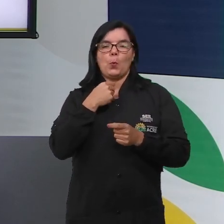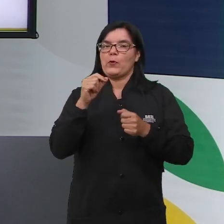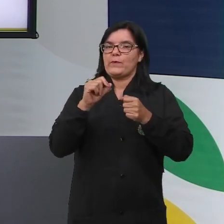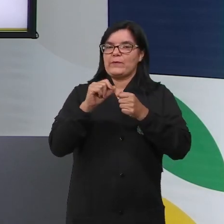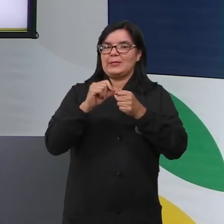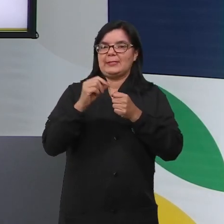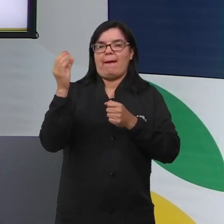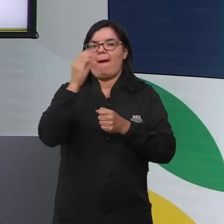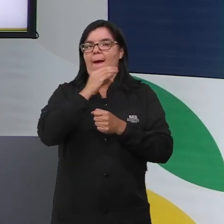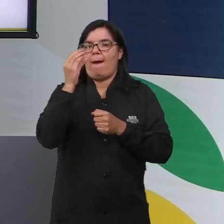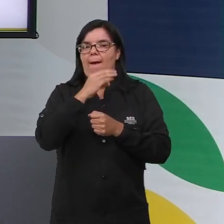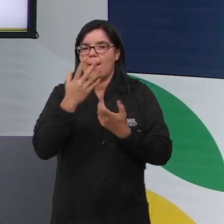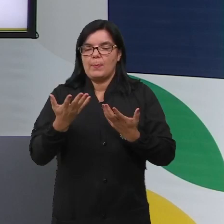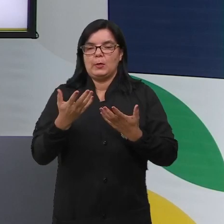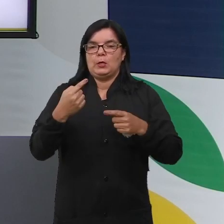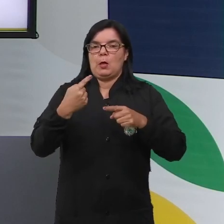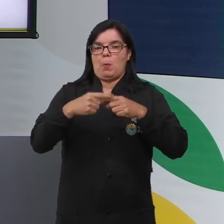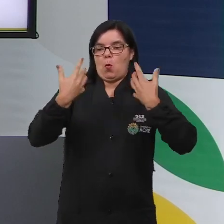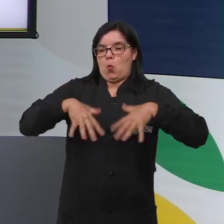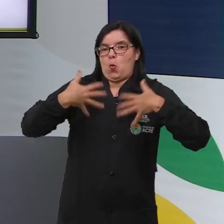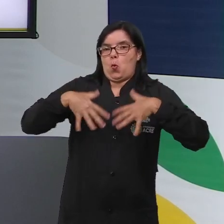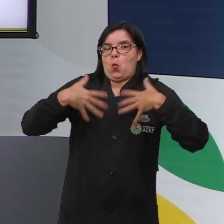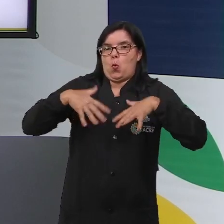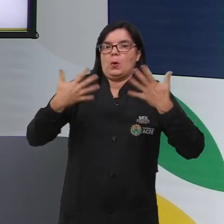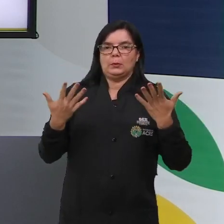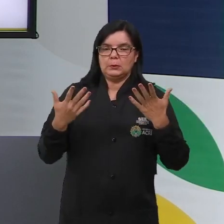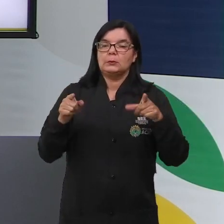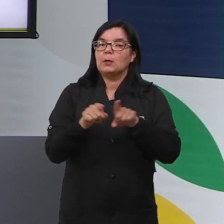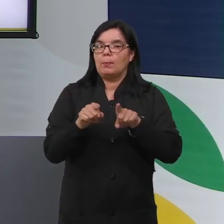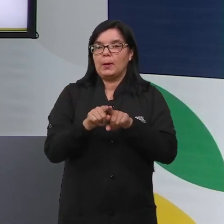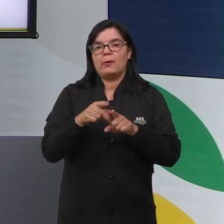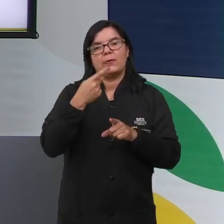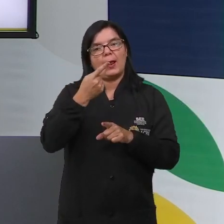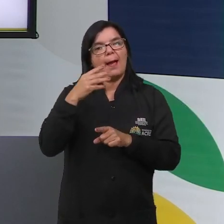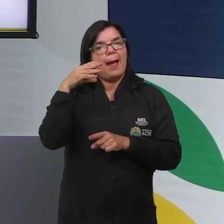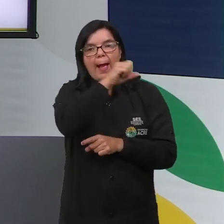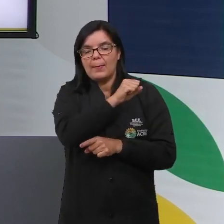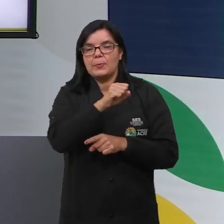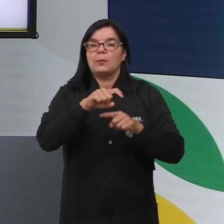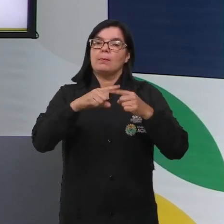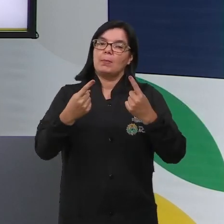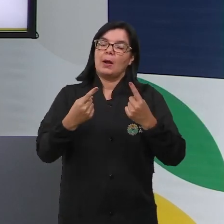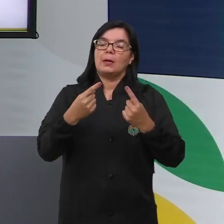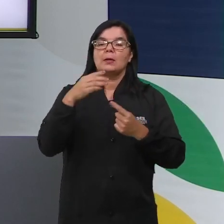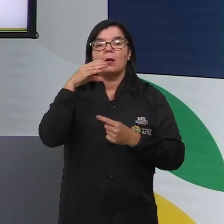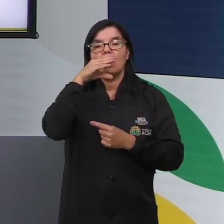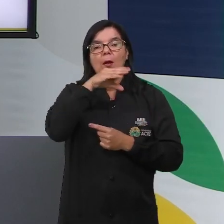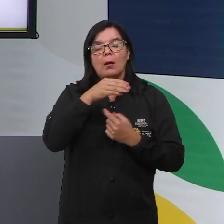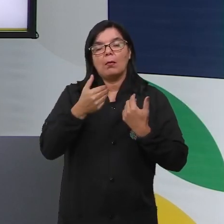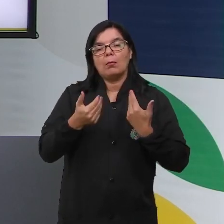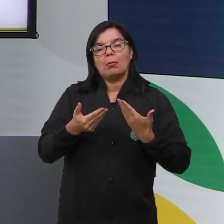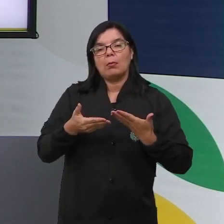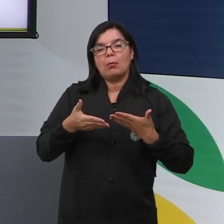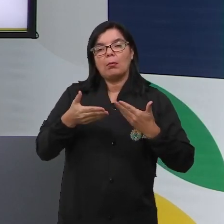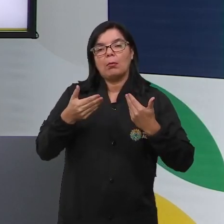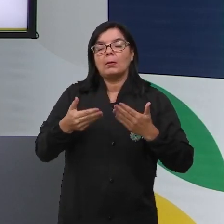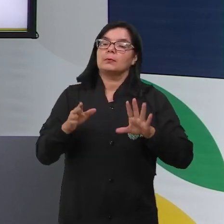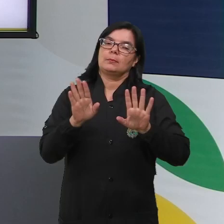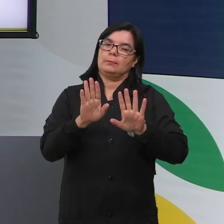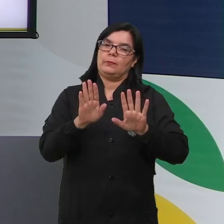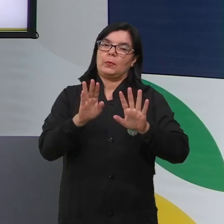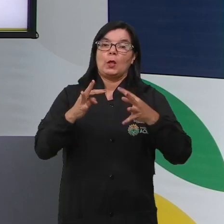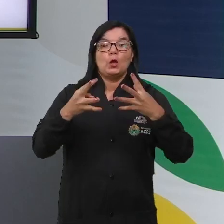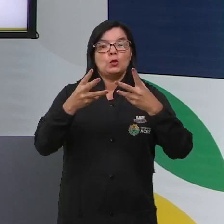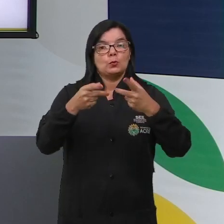coisas exageradas. Eu não preciso falar tão rápido, mas também eu não preciso falar tão devagar. Então,